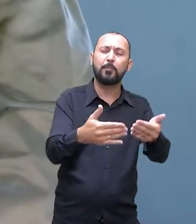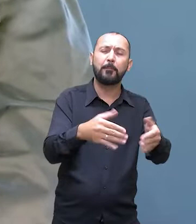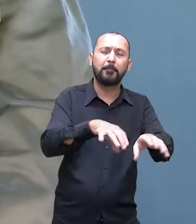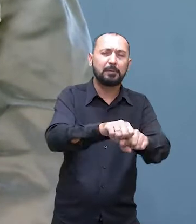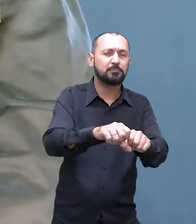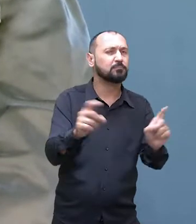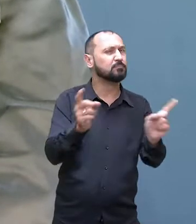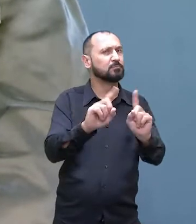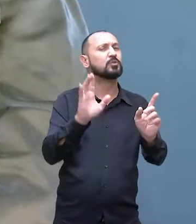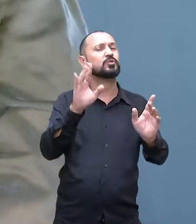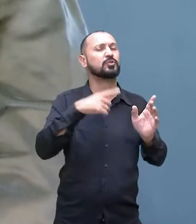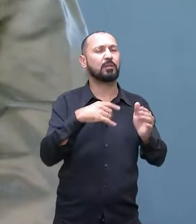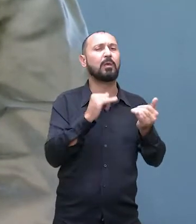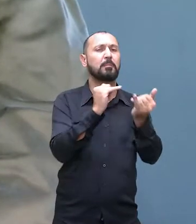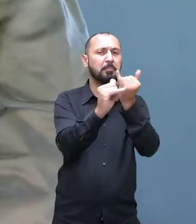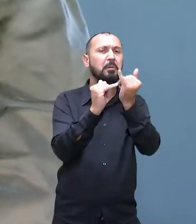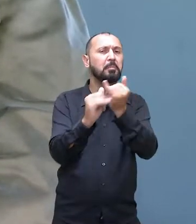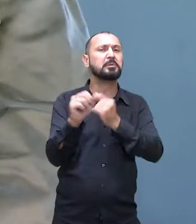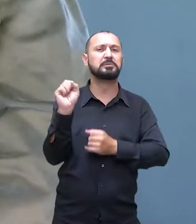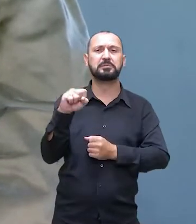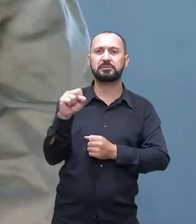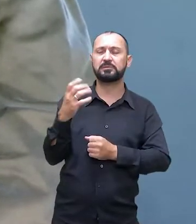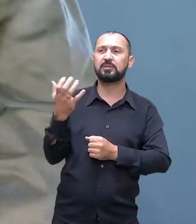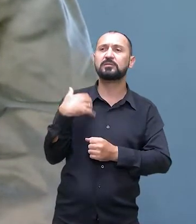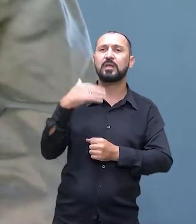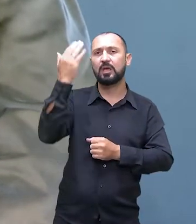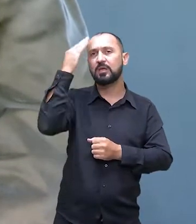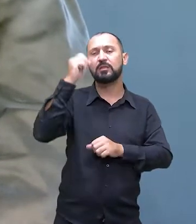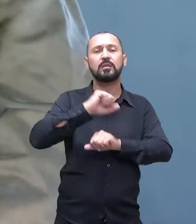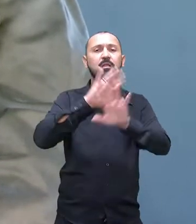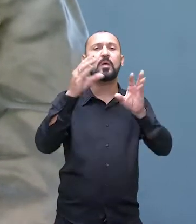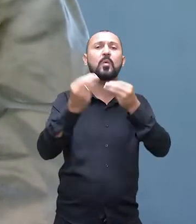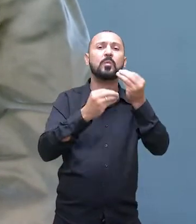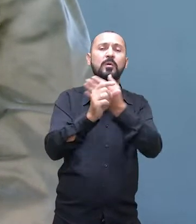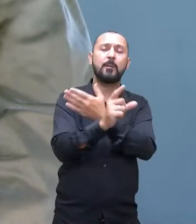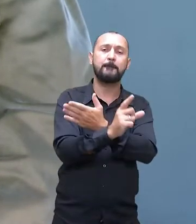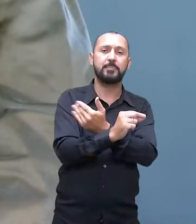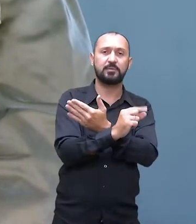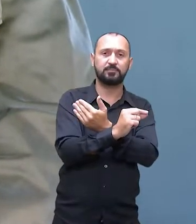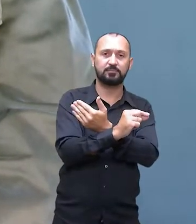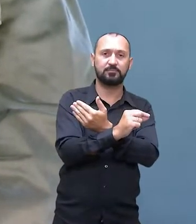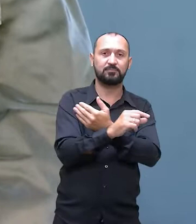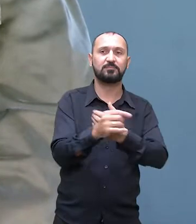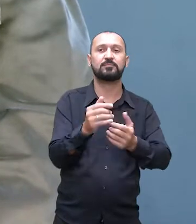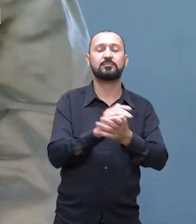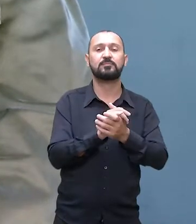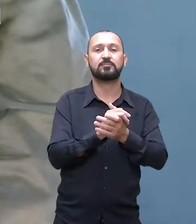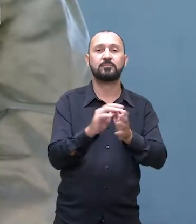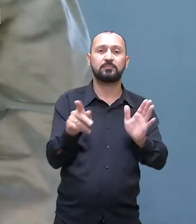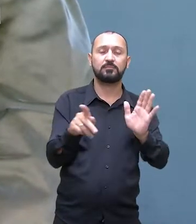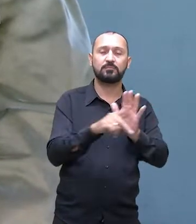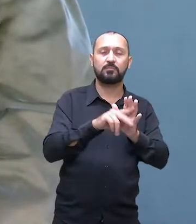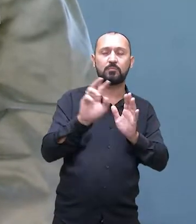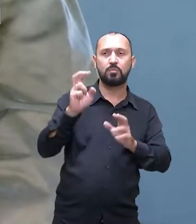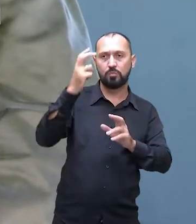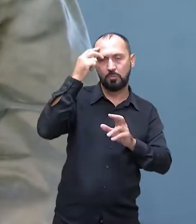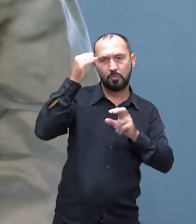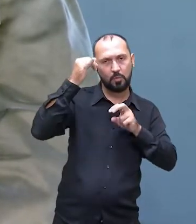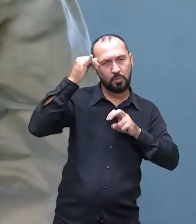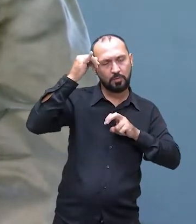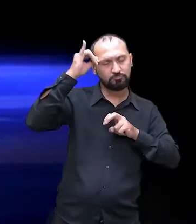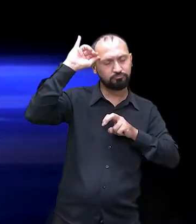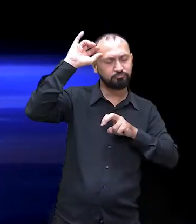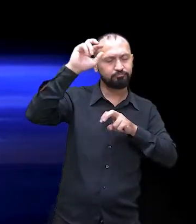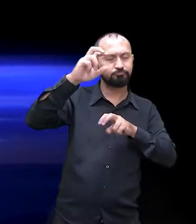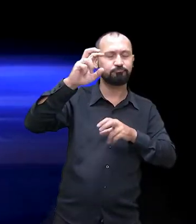aí uns pingos, né? E todos querem entender como é o Pantanal. Esse espetáculo, que foi o Cultura Bovina, falava um